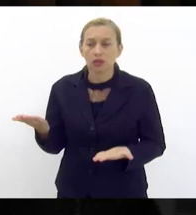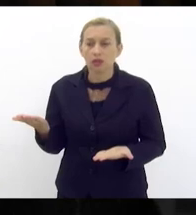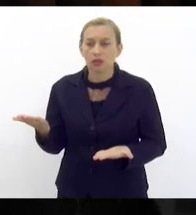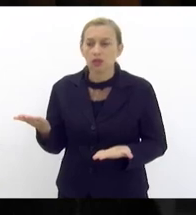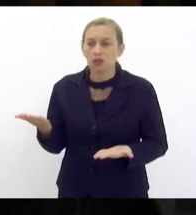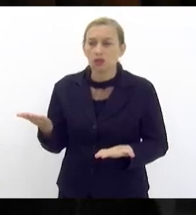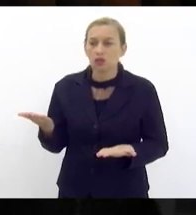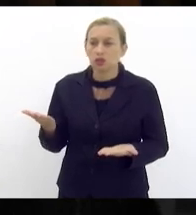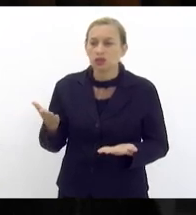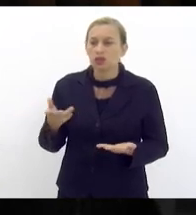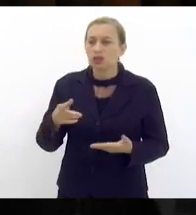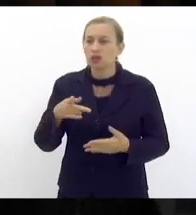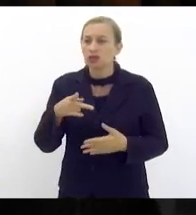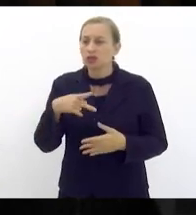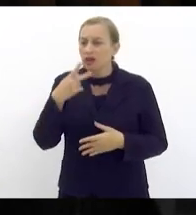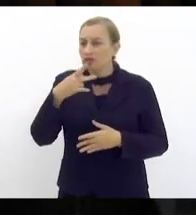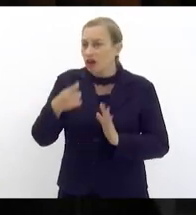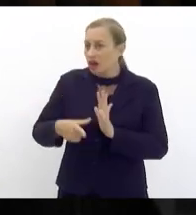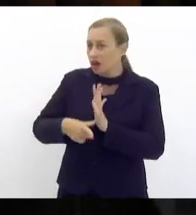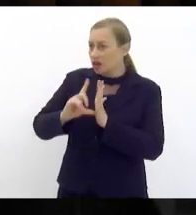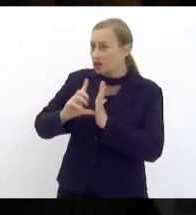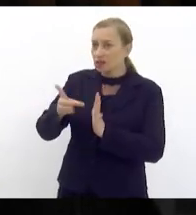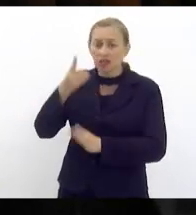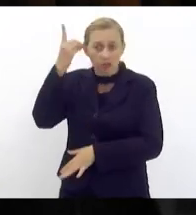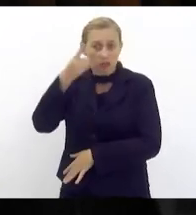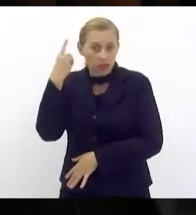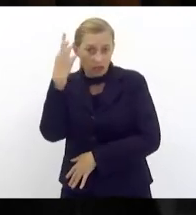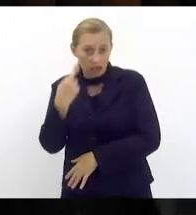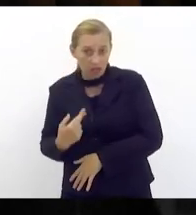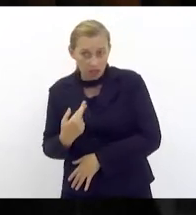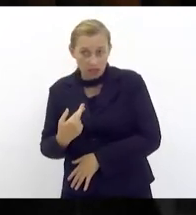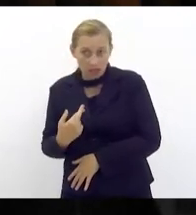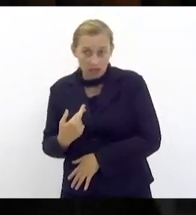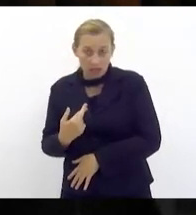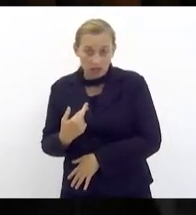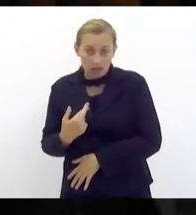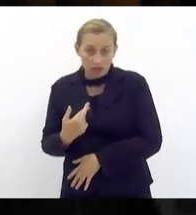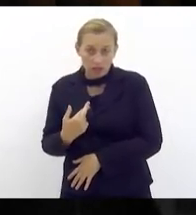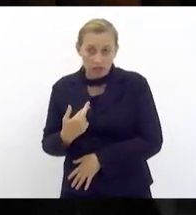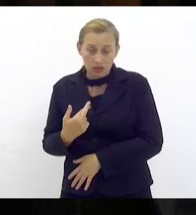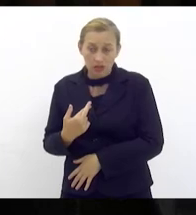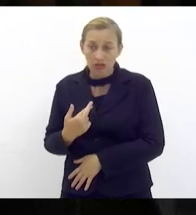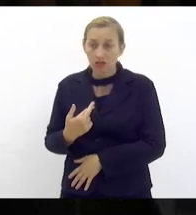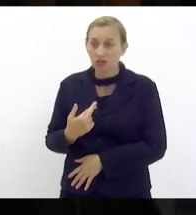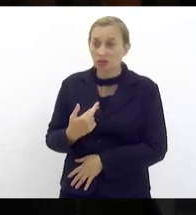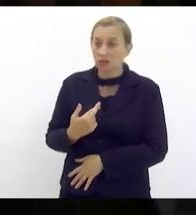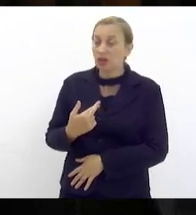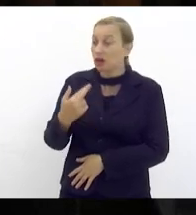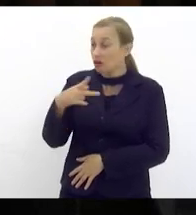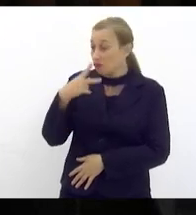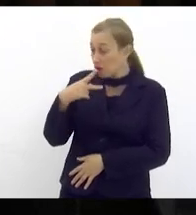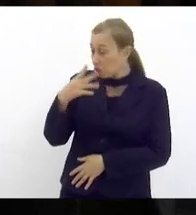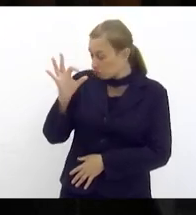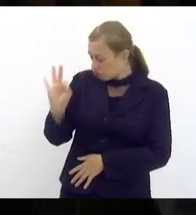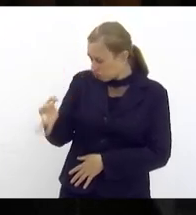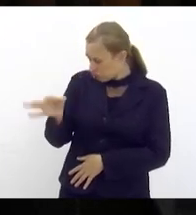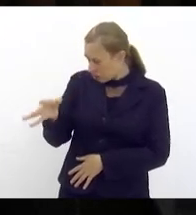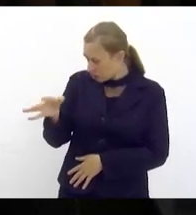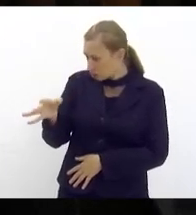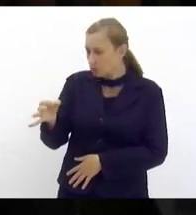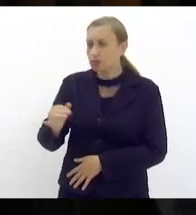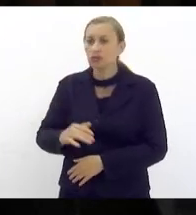no discurso que mantecedeu da Renata e ela colocou corretamente